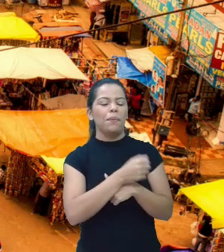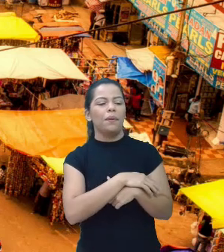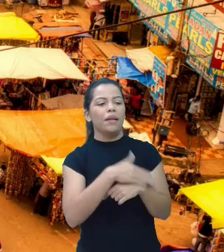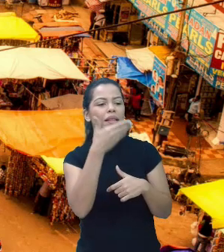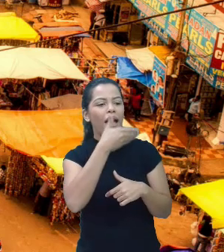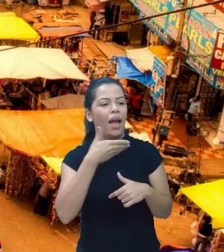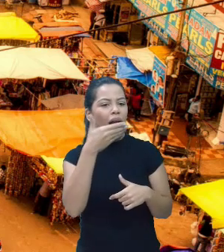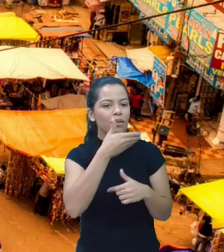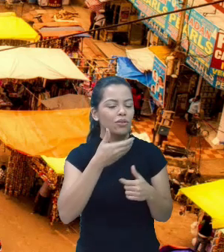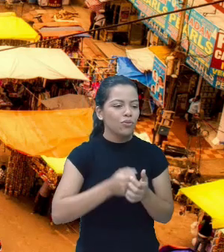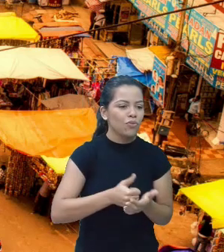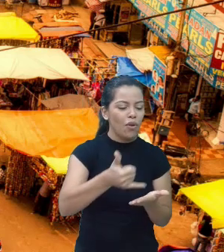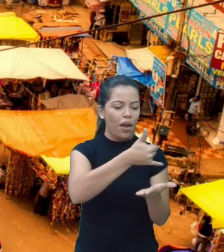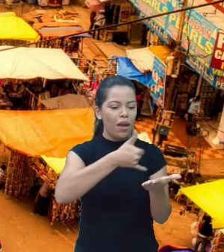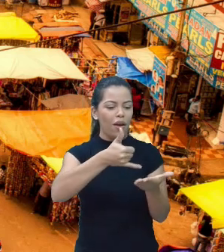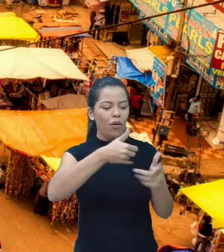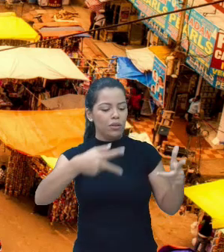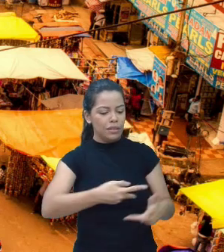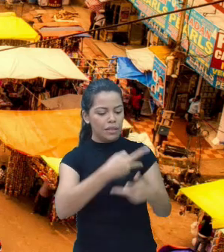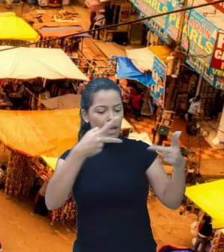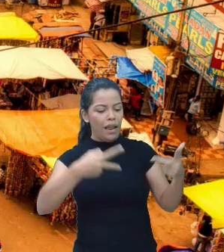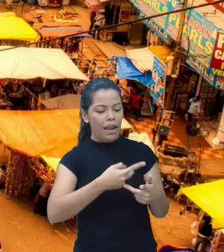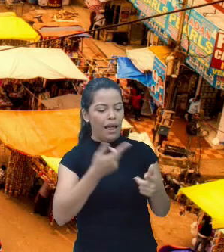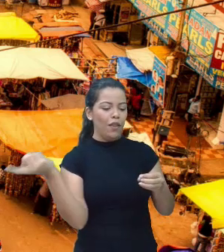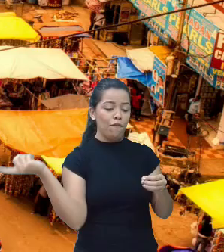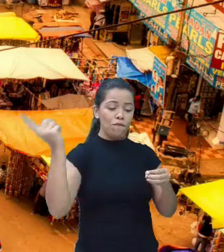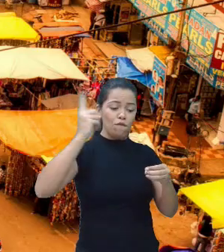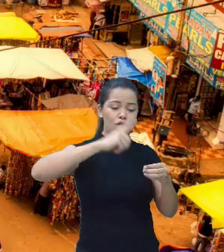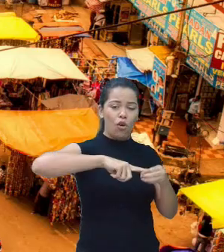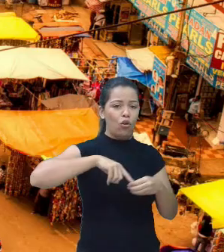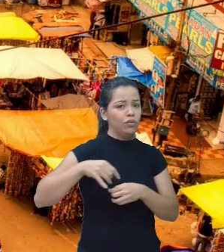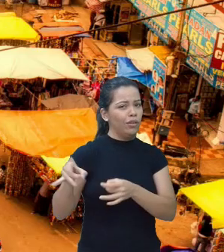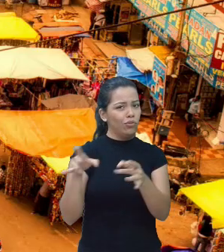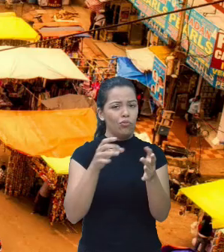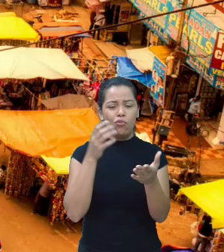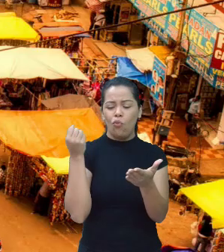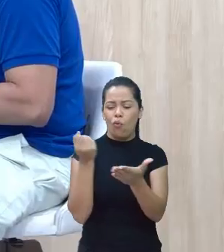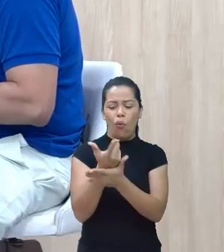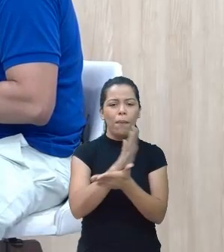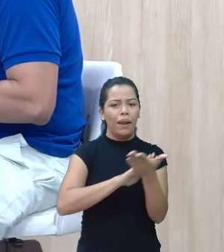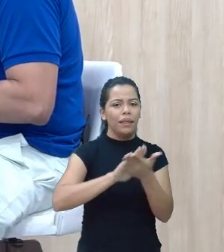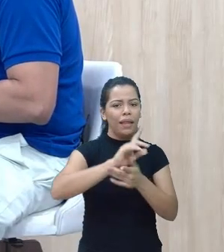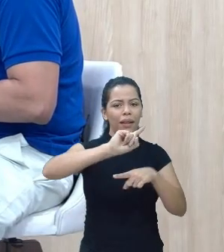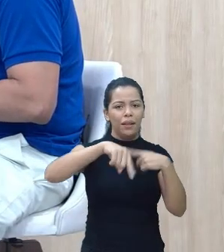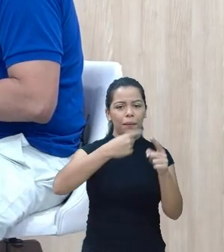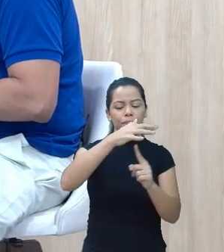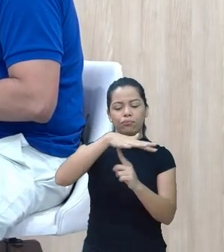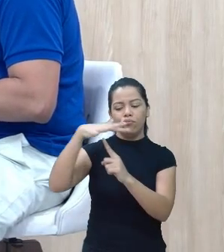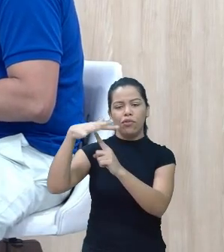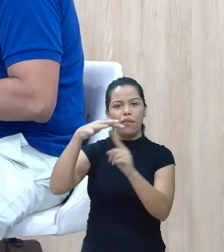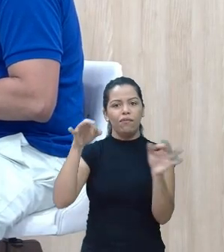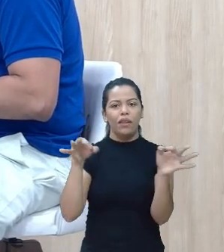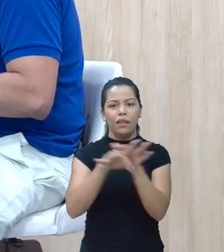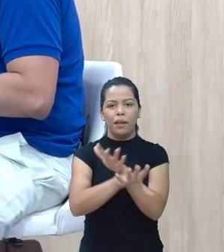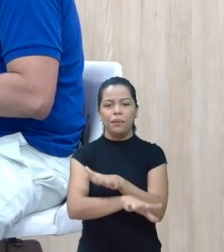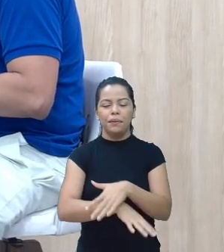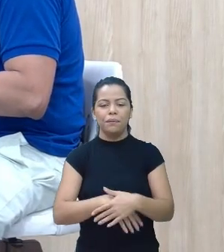salada, regressa e não leva nada, depois que a feira termina.